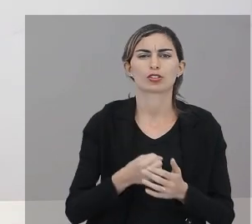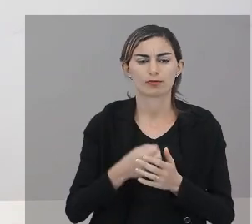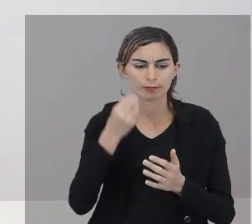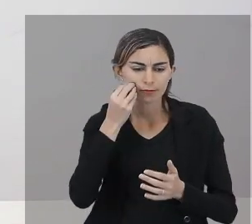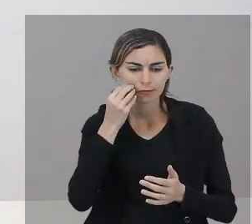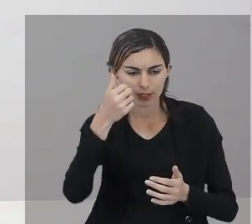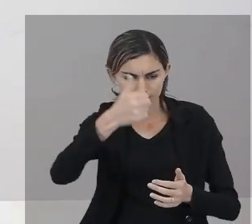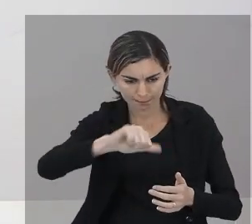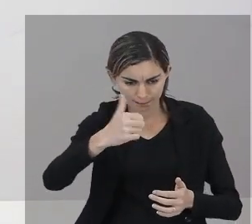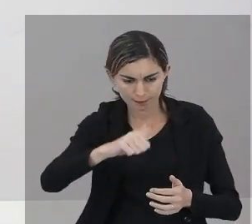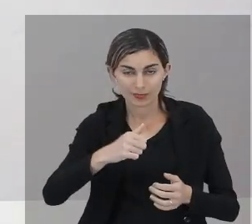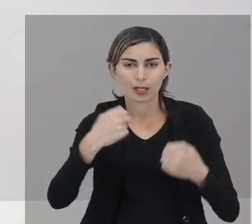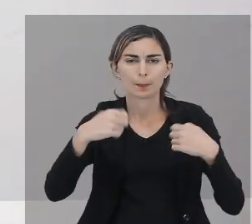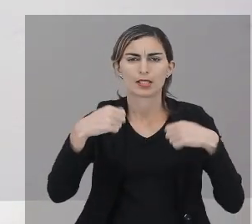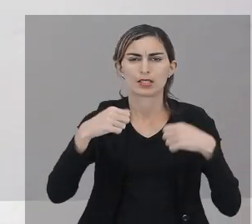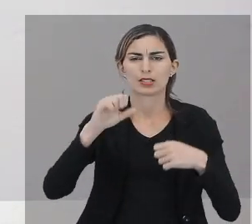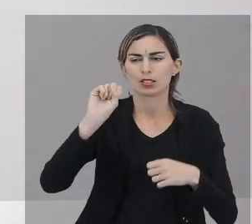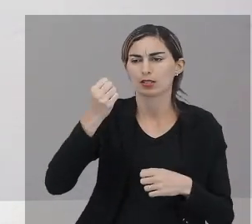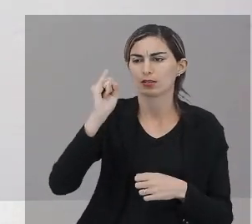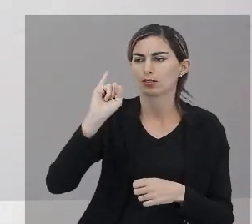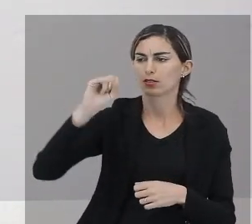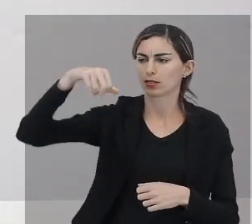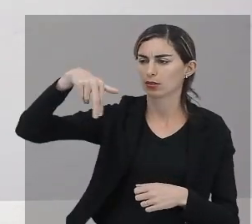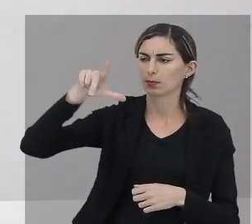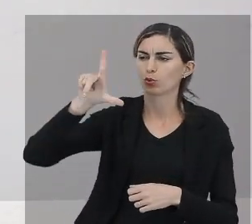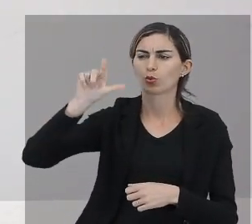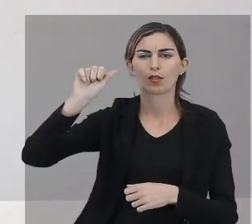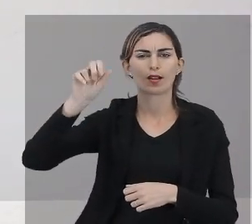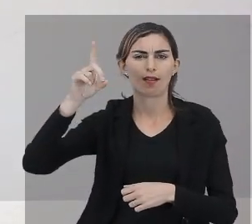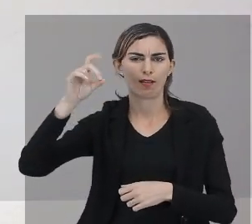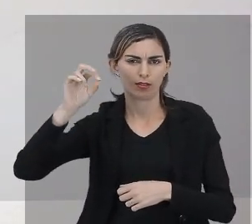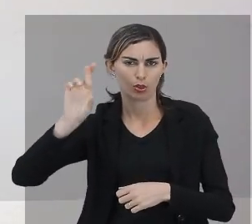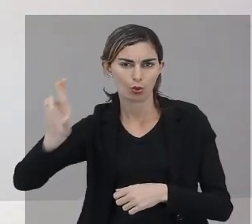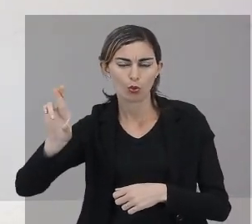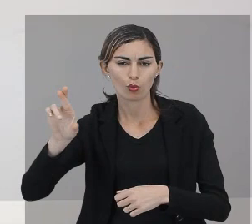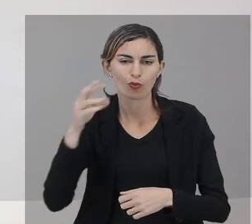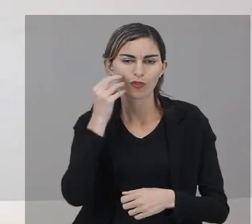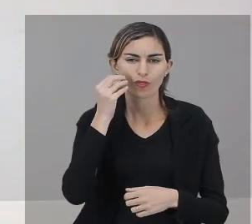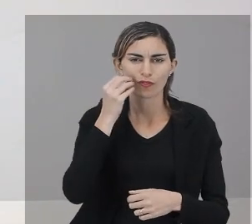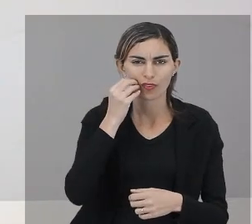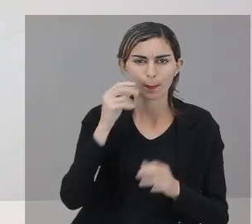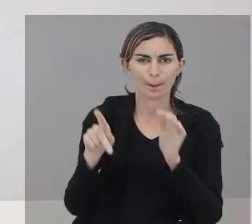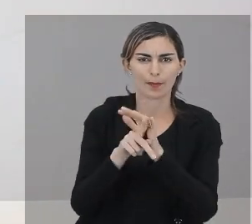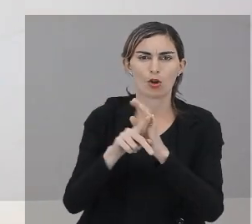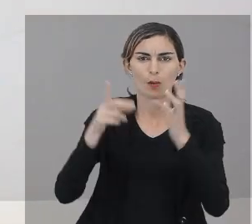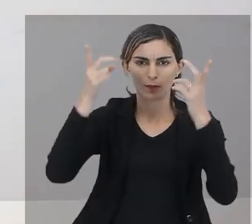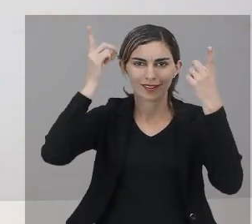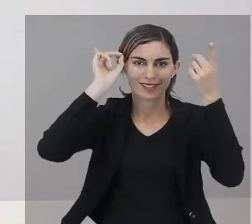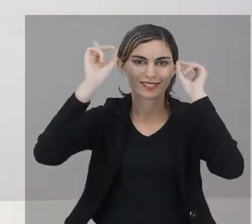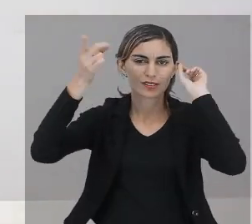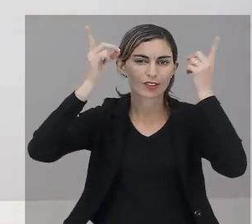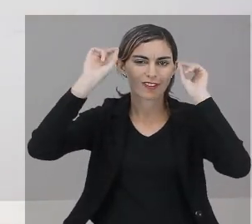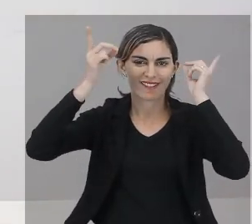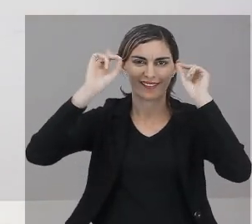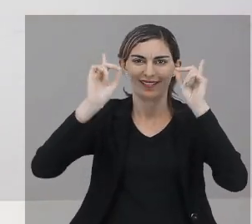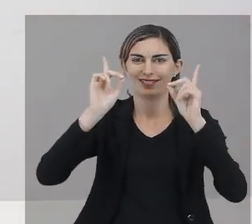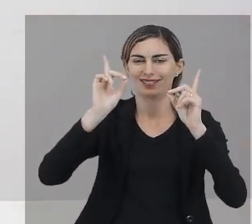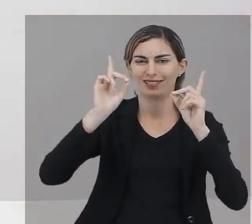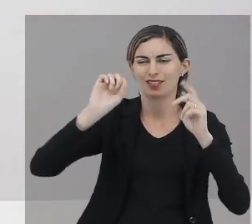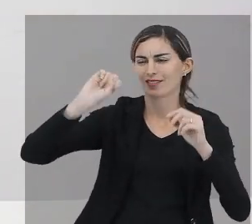de um simulador de dispositivos para Android.